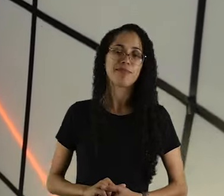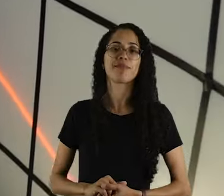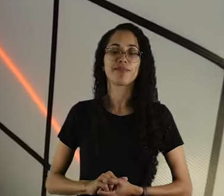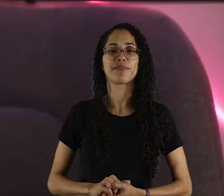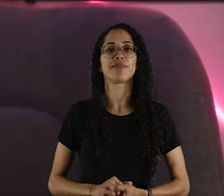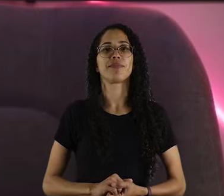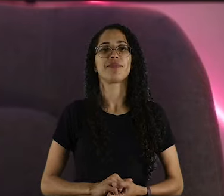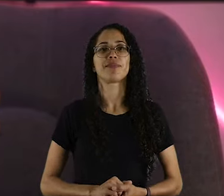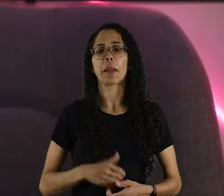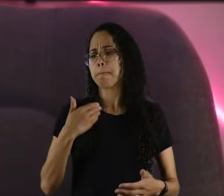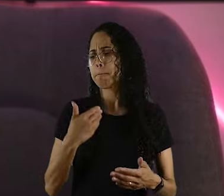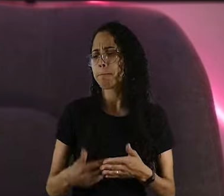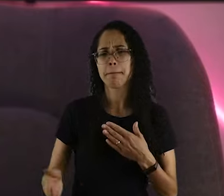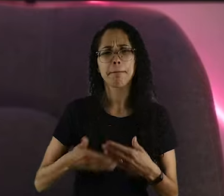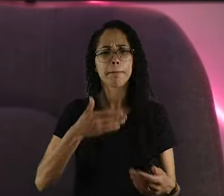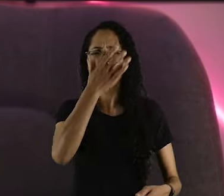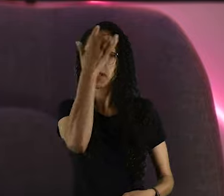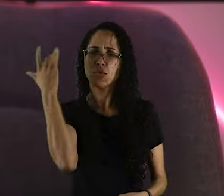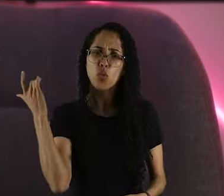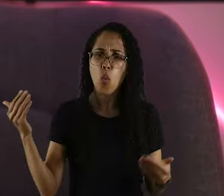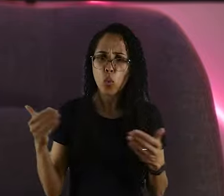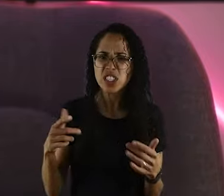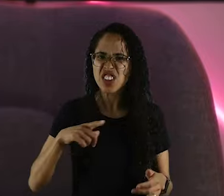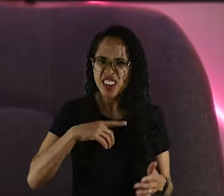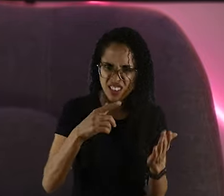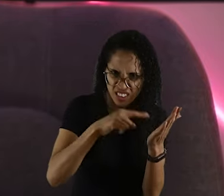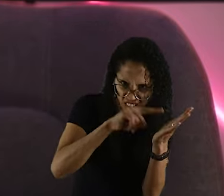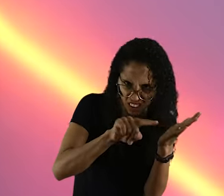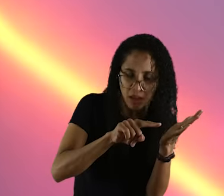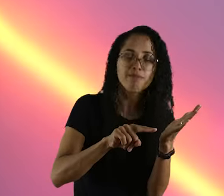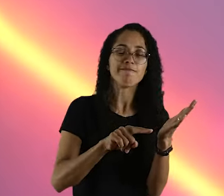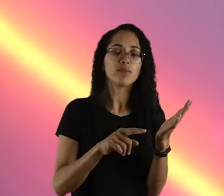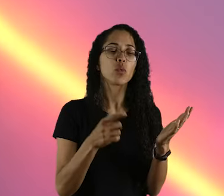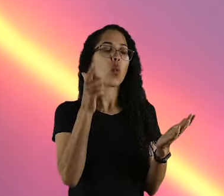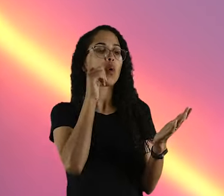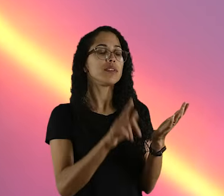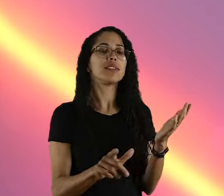complicado. Qualquer pessoa hoje com um celular consegue abrir uma